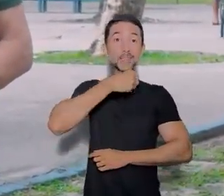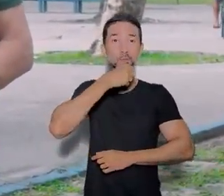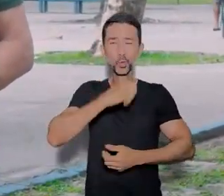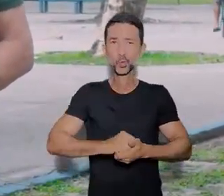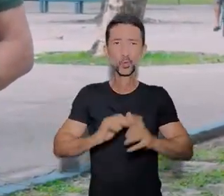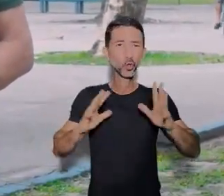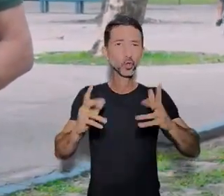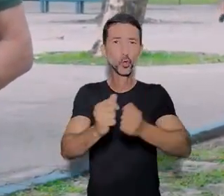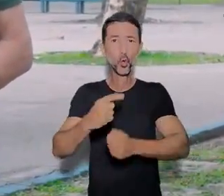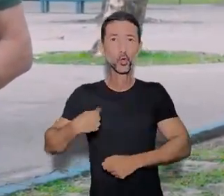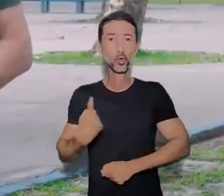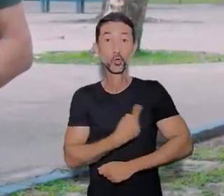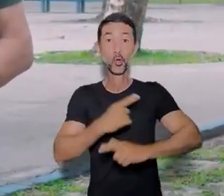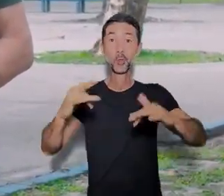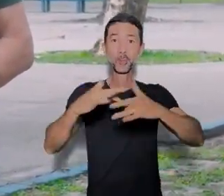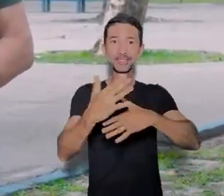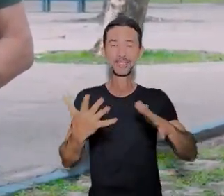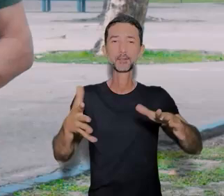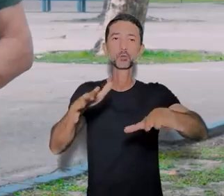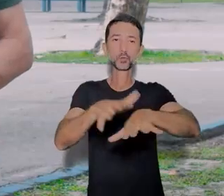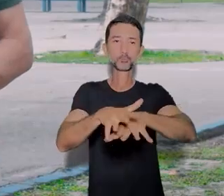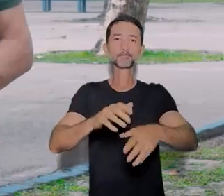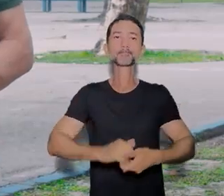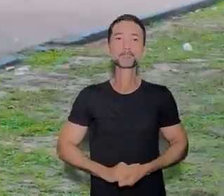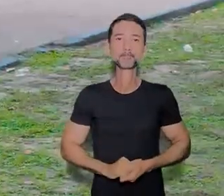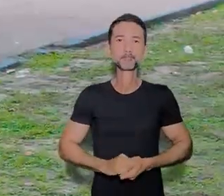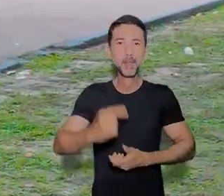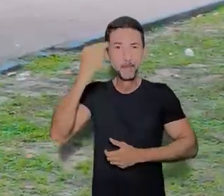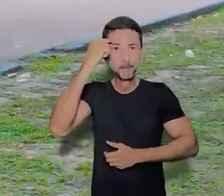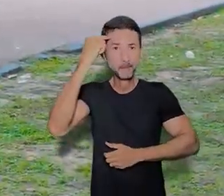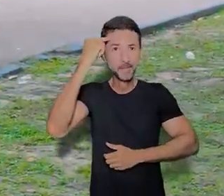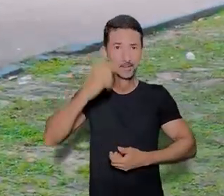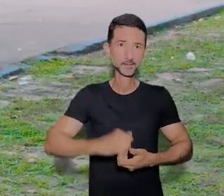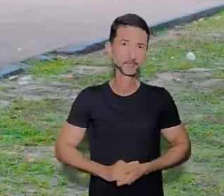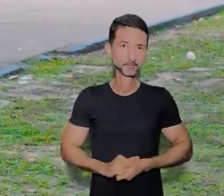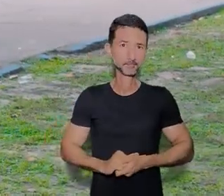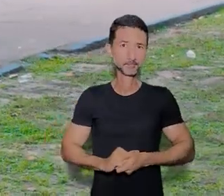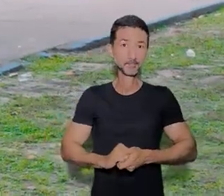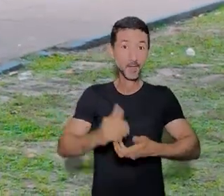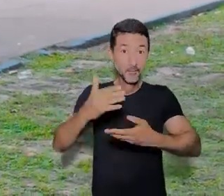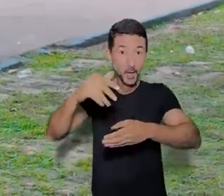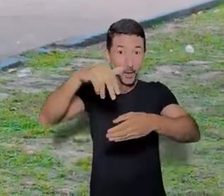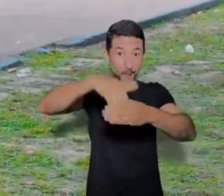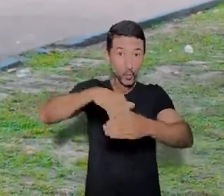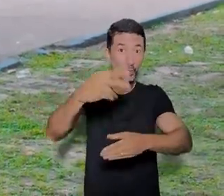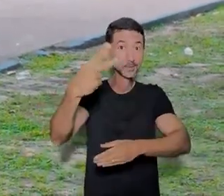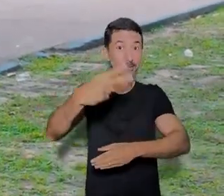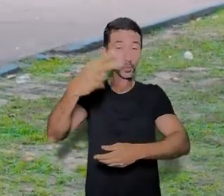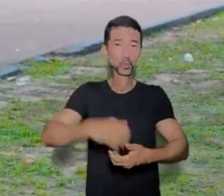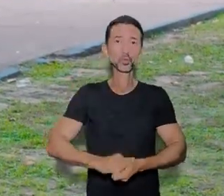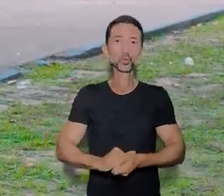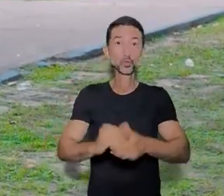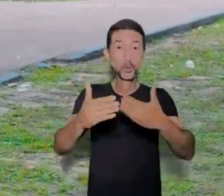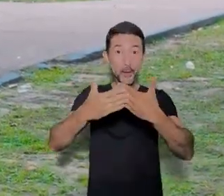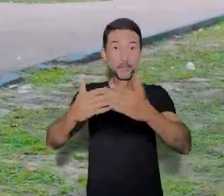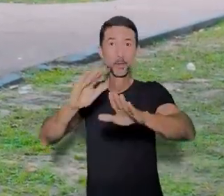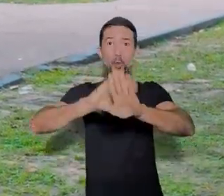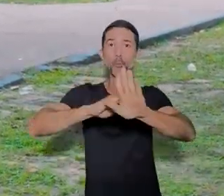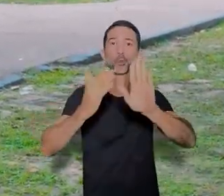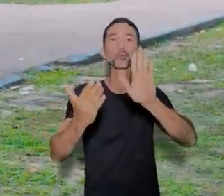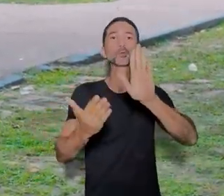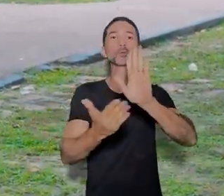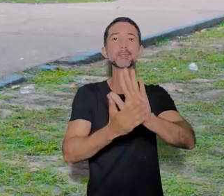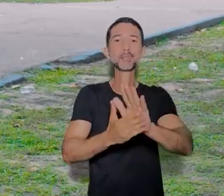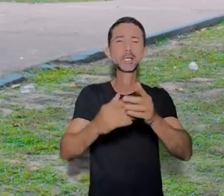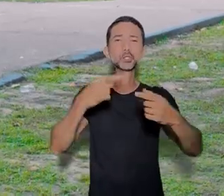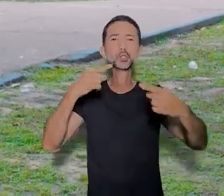o idoso, todos nós uma cidade inclusiva. Pense bem, levar esta eleição para o segundo turno abre as portas